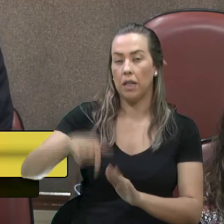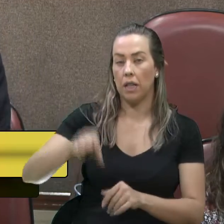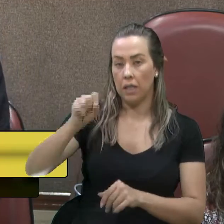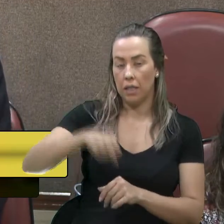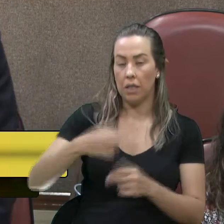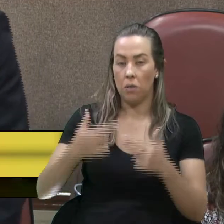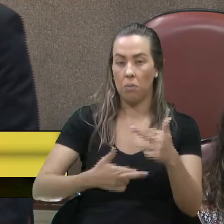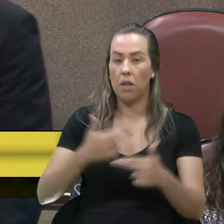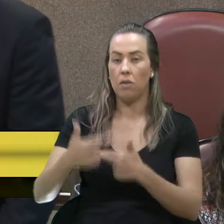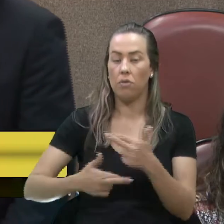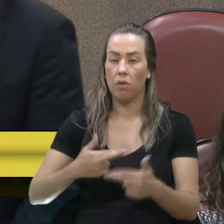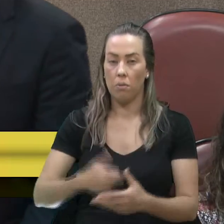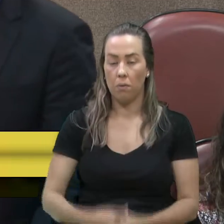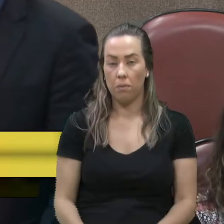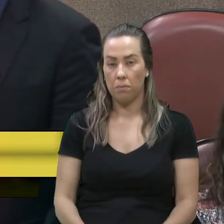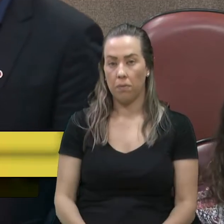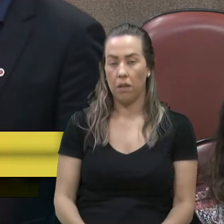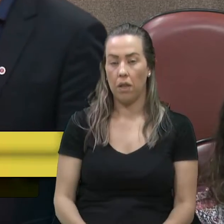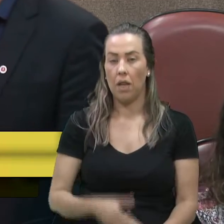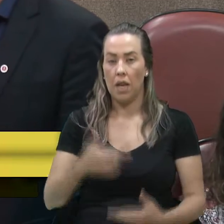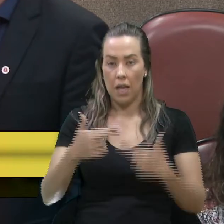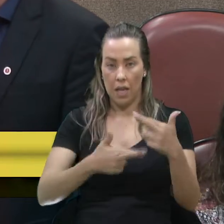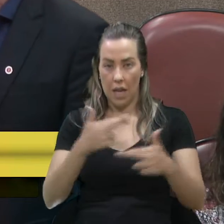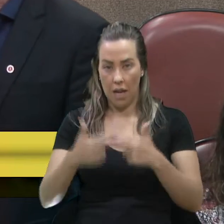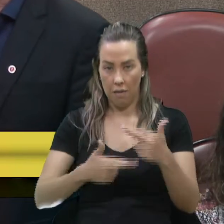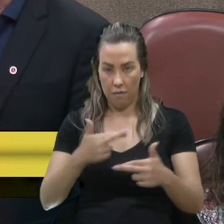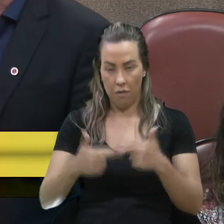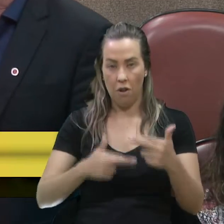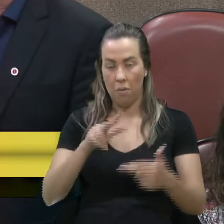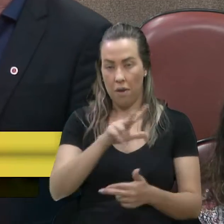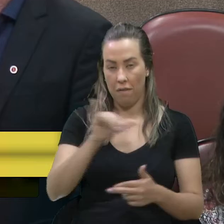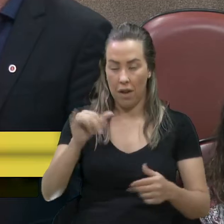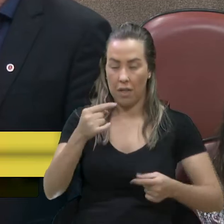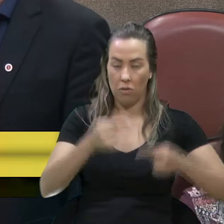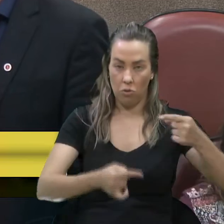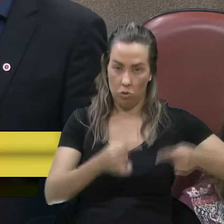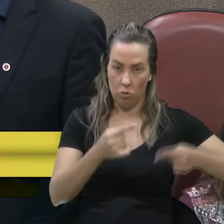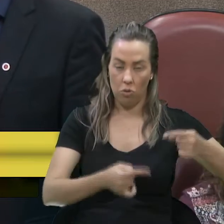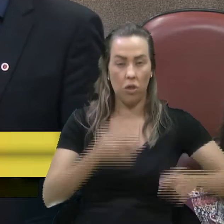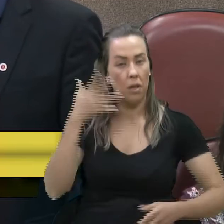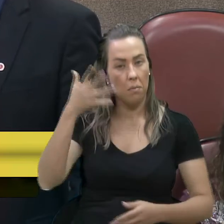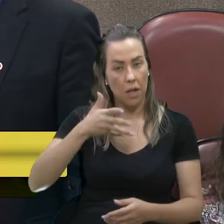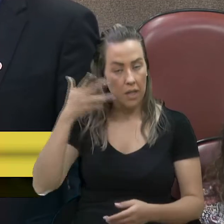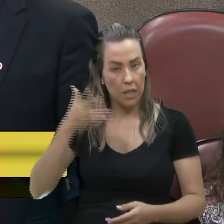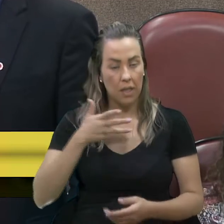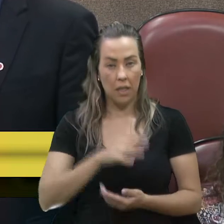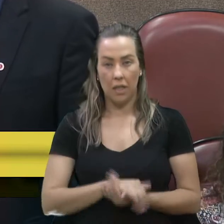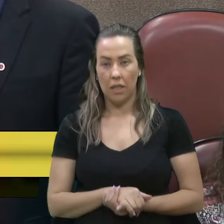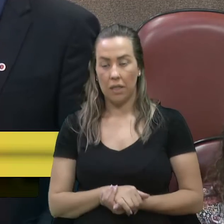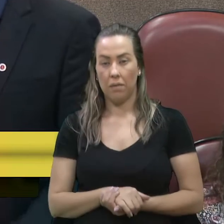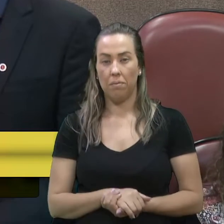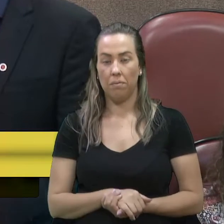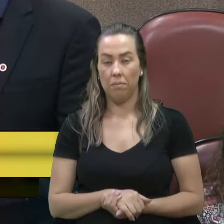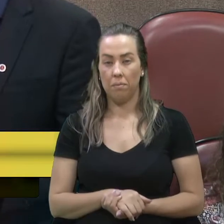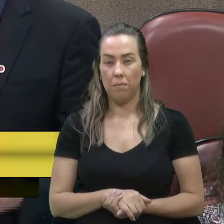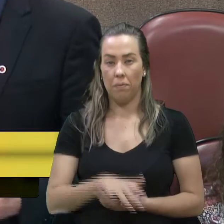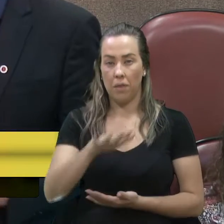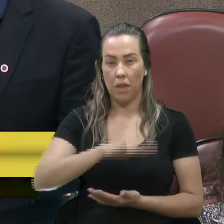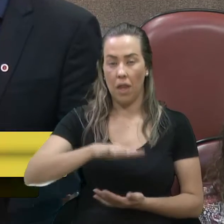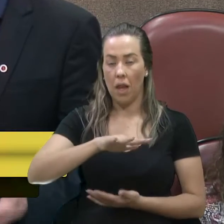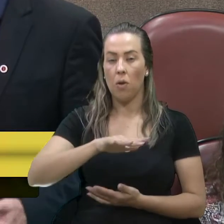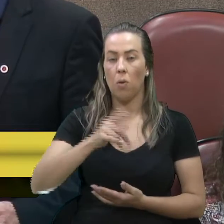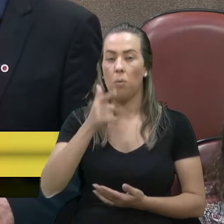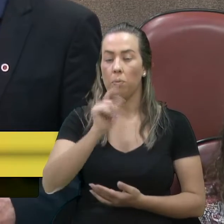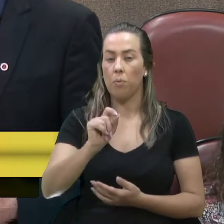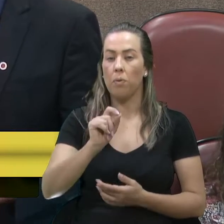uma reforma, e essa reforma vai ser estudada, vai ser debatida, faz parte do nosso alcance